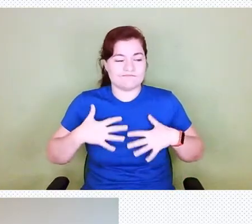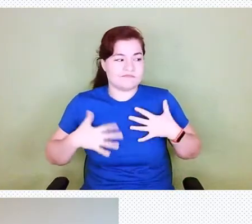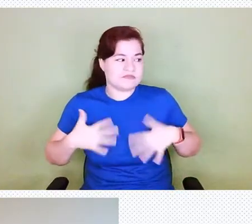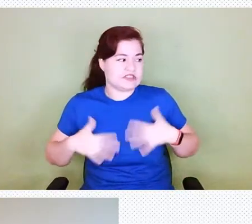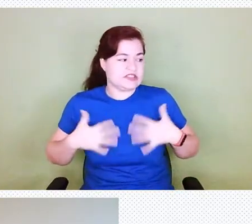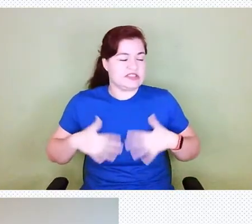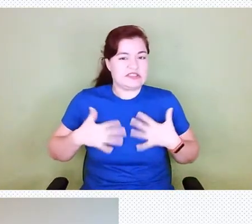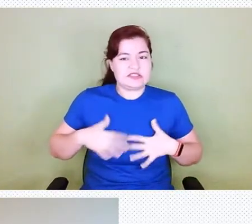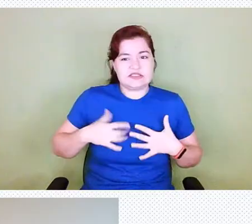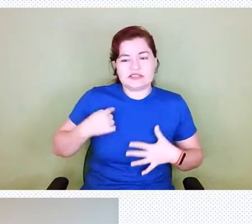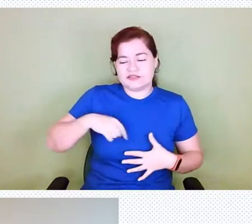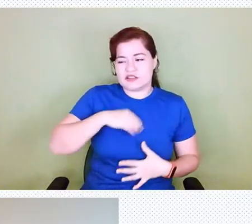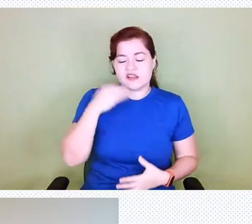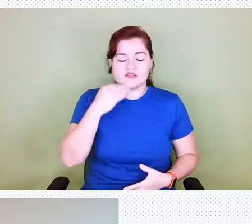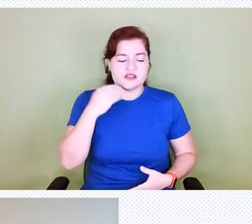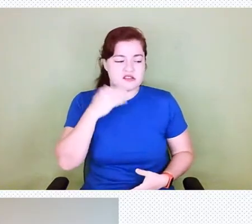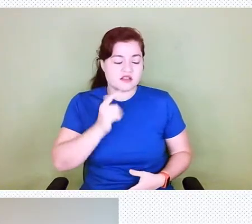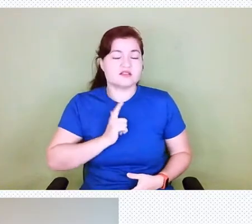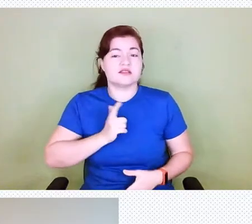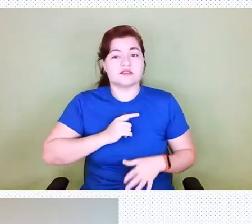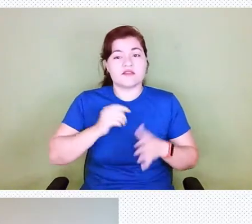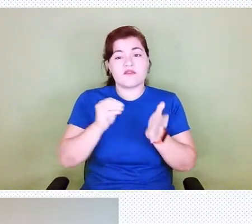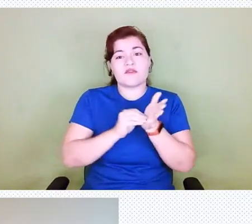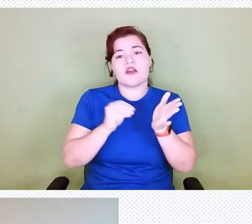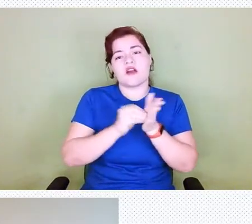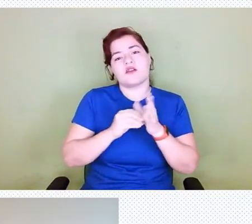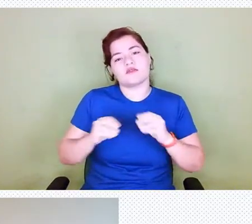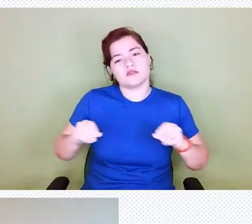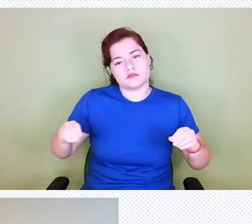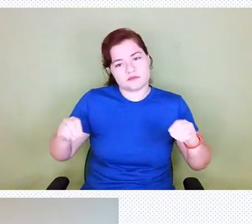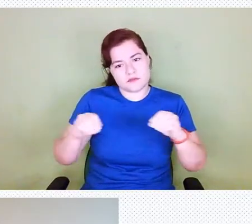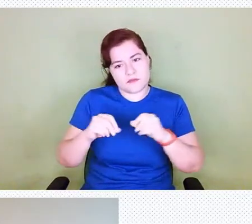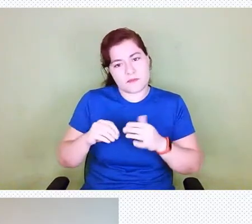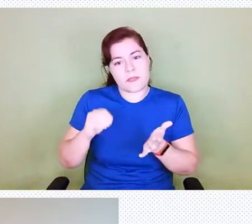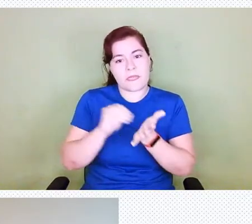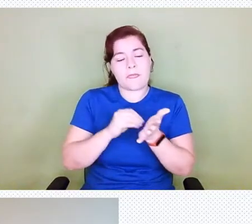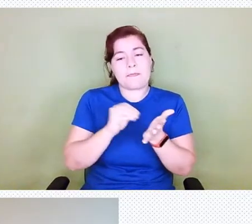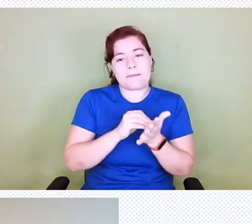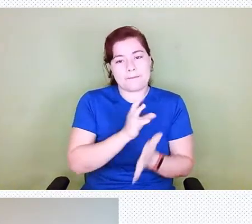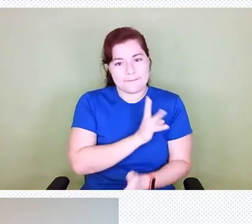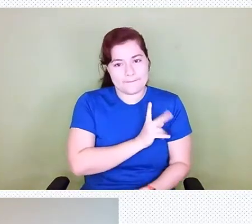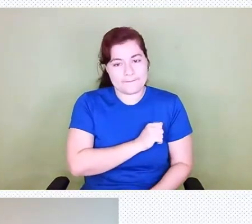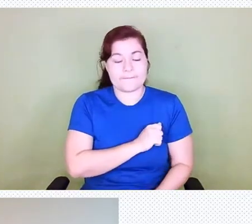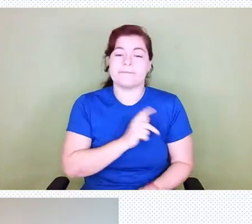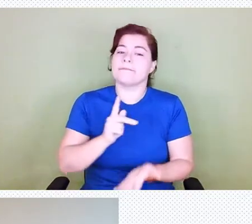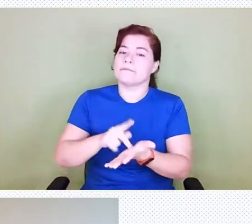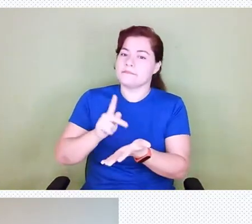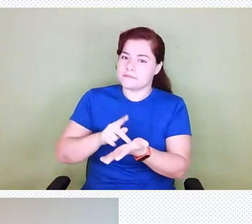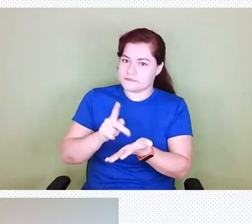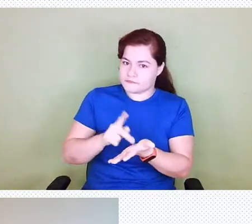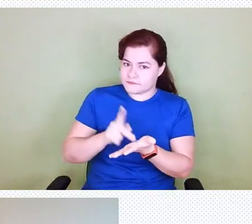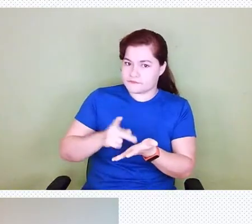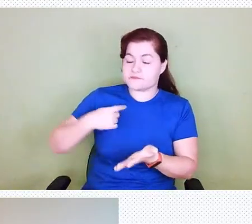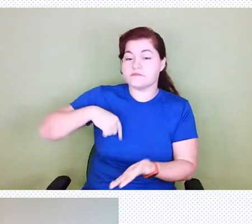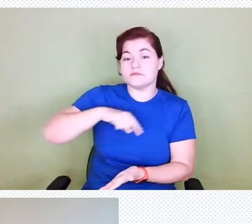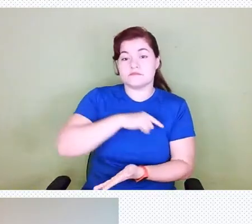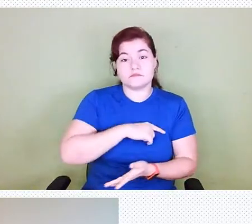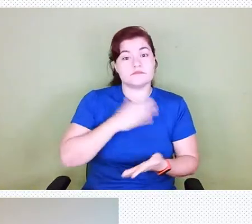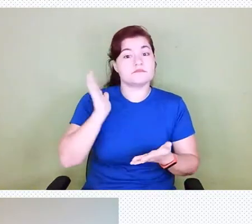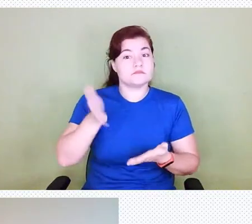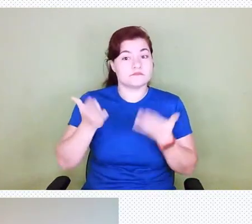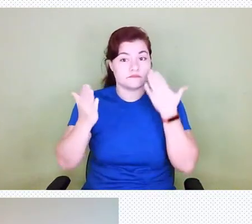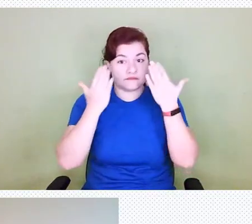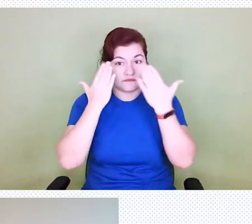temos muita terra a ser semeada pelo amor, não é, Maria? É verdade, Nani. E como nós fazemos a